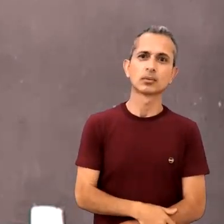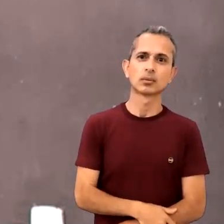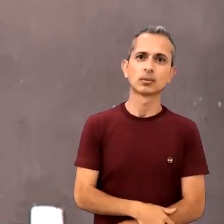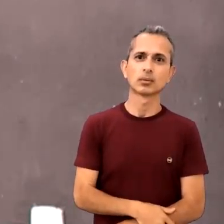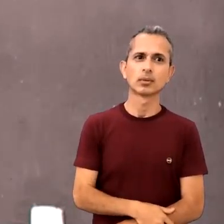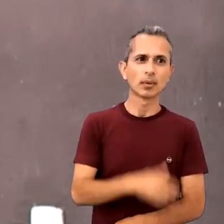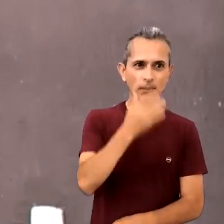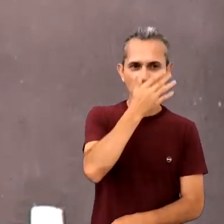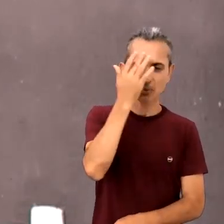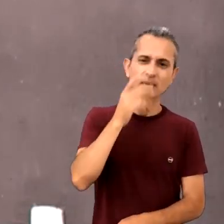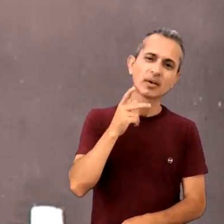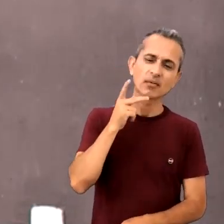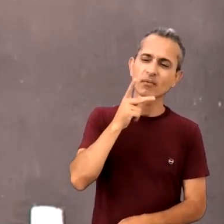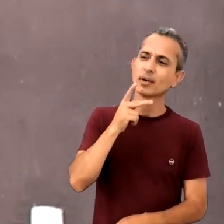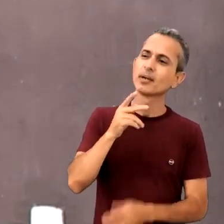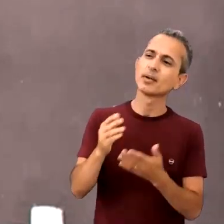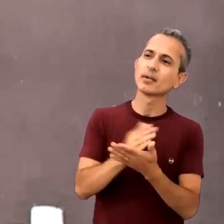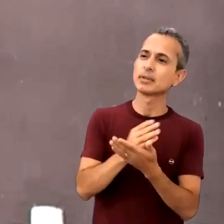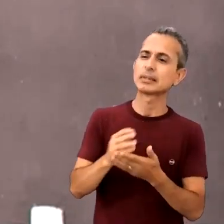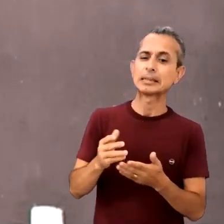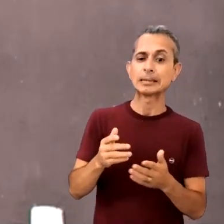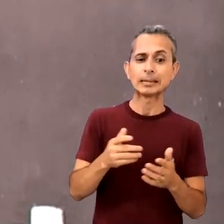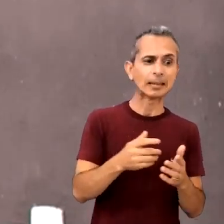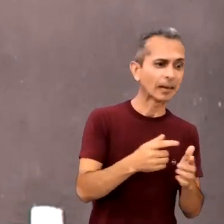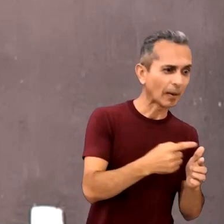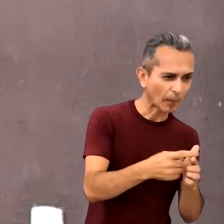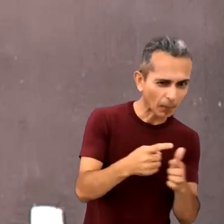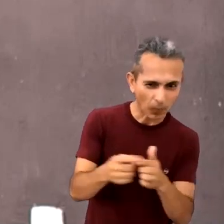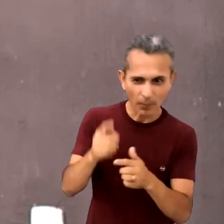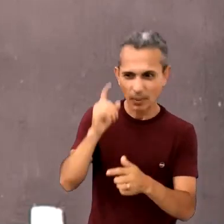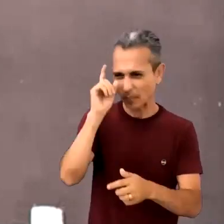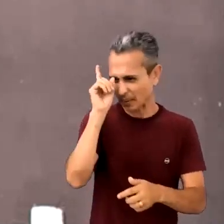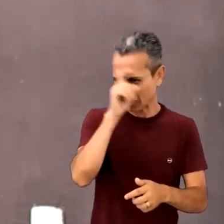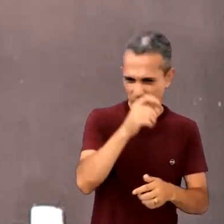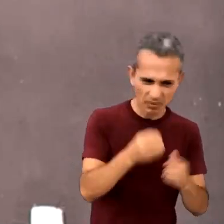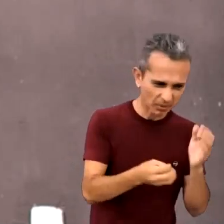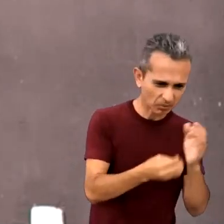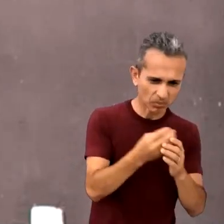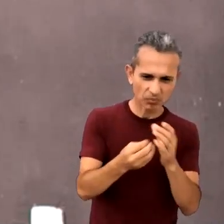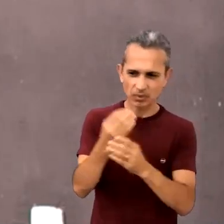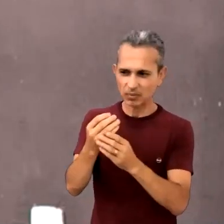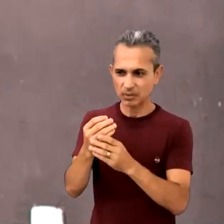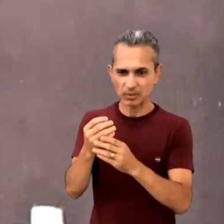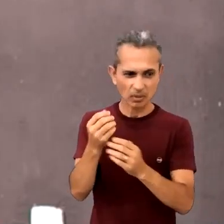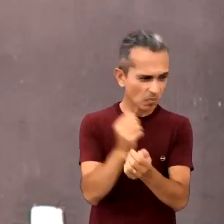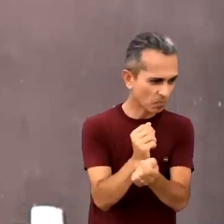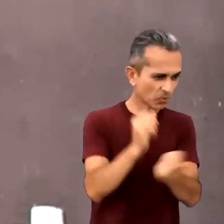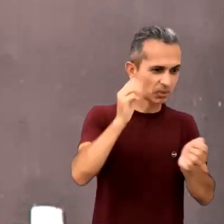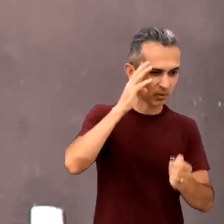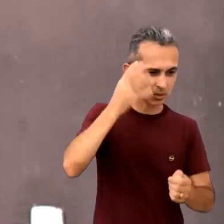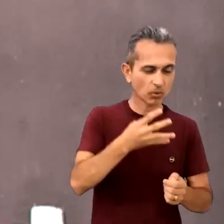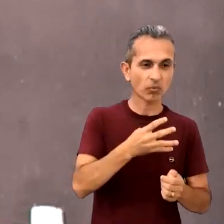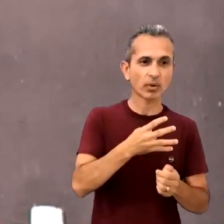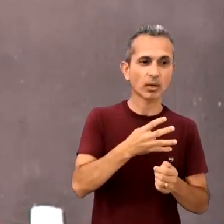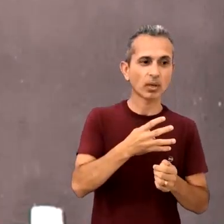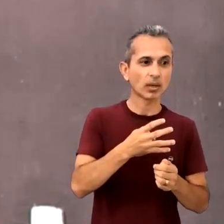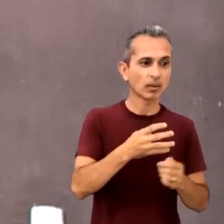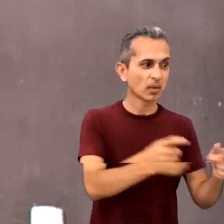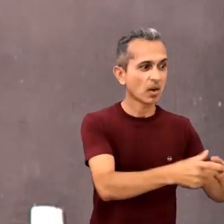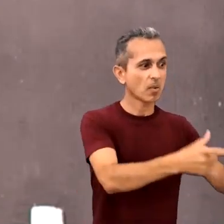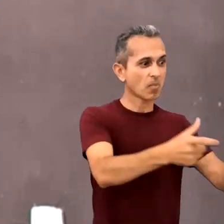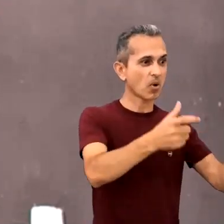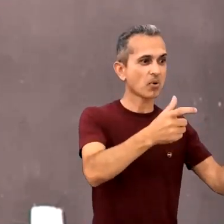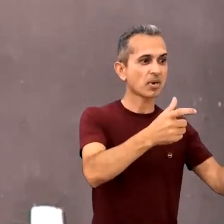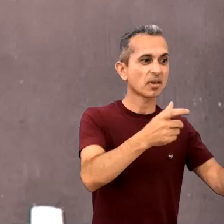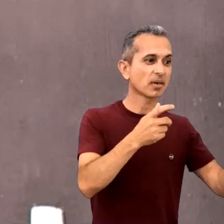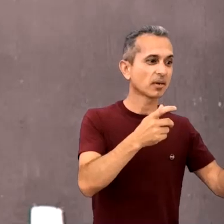vão dizer para você que as situações são difíceis, são impossíveis de serem resolvidas. Não, mas a maioria faz assim. Problema da maioria. Eu